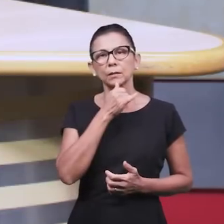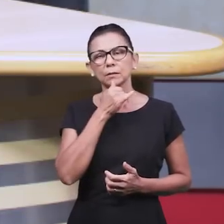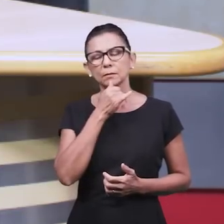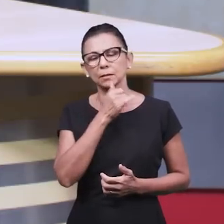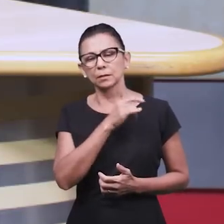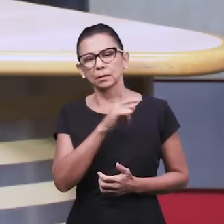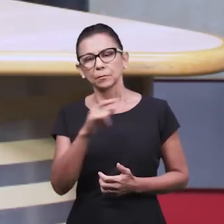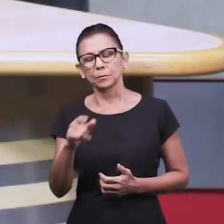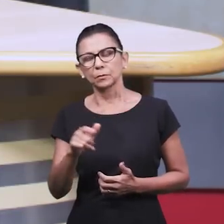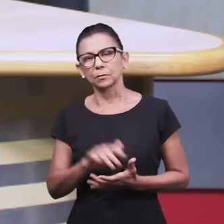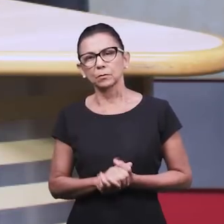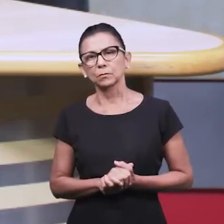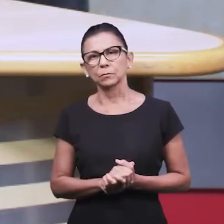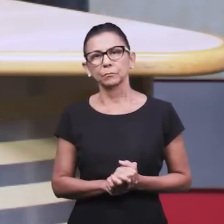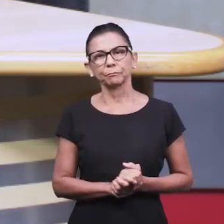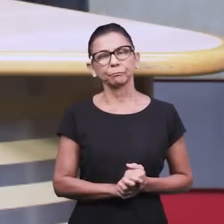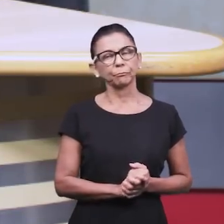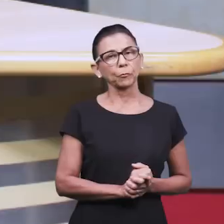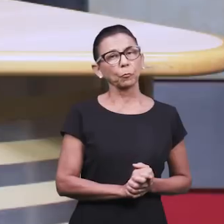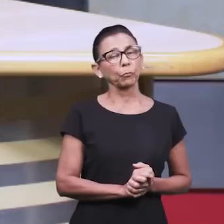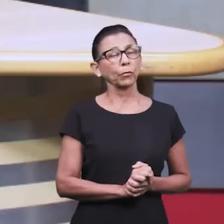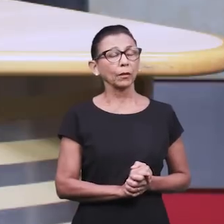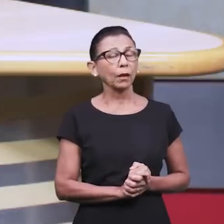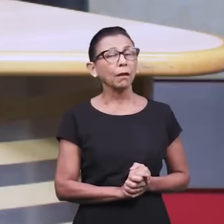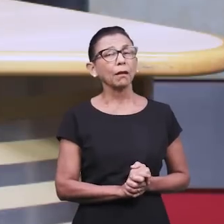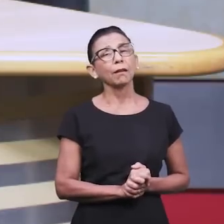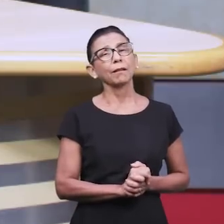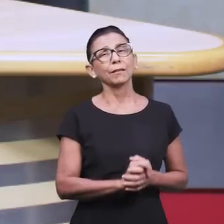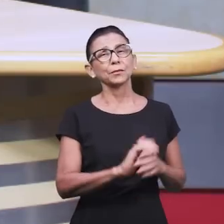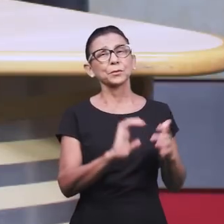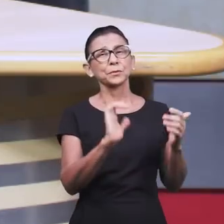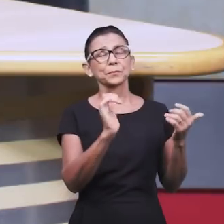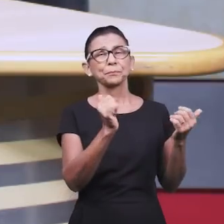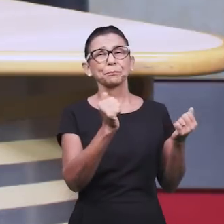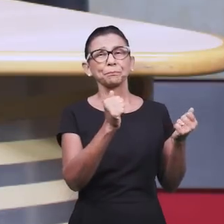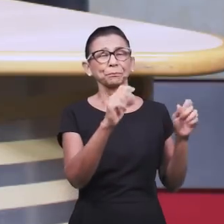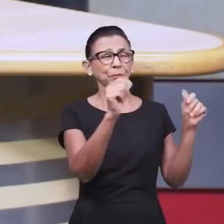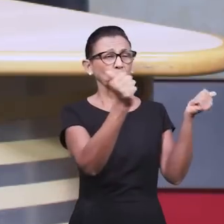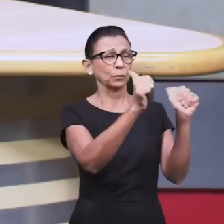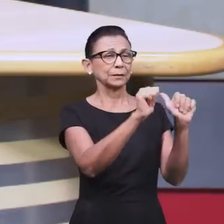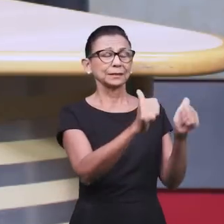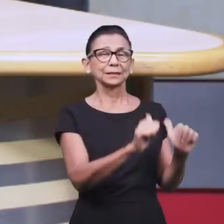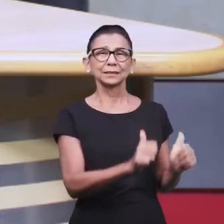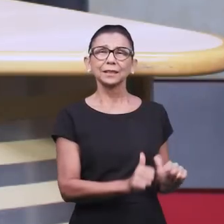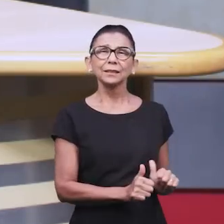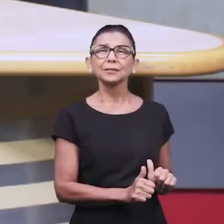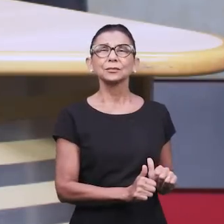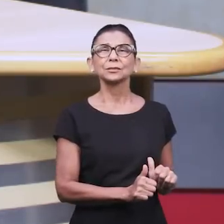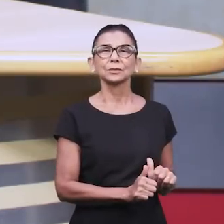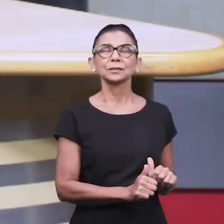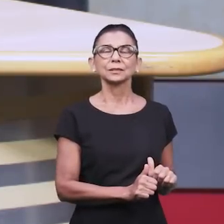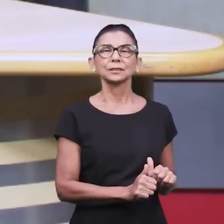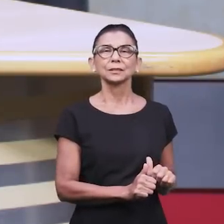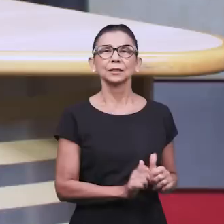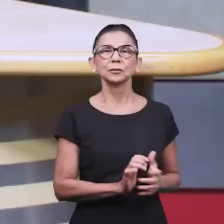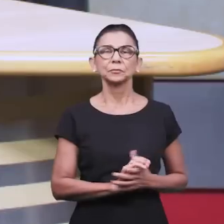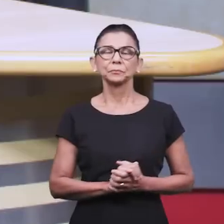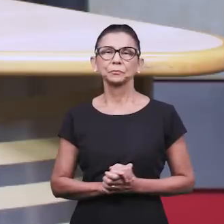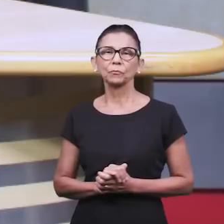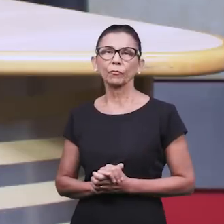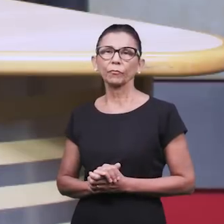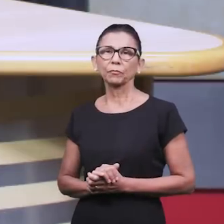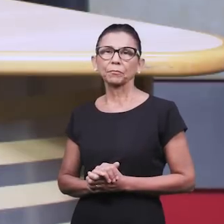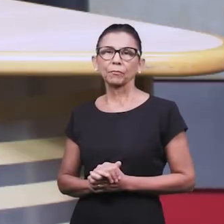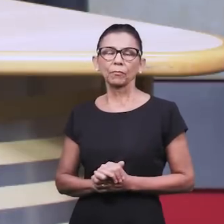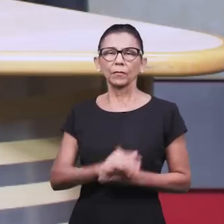criou os chamados santos, os padroeiros, aquelas coisas todas, que na verdade eram um resultado do